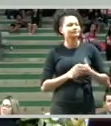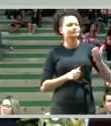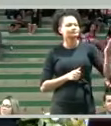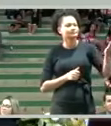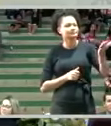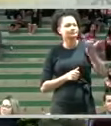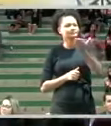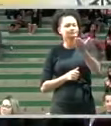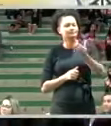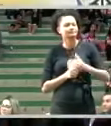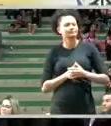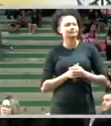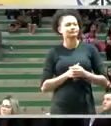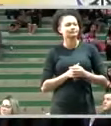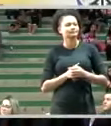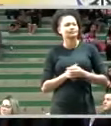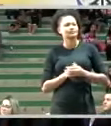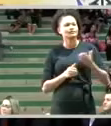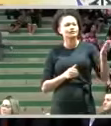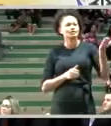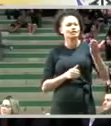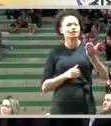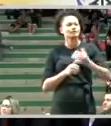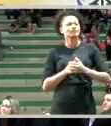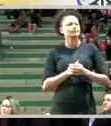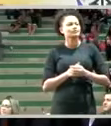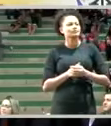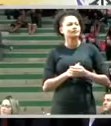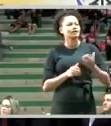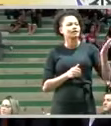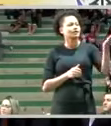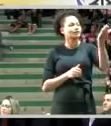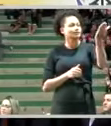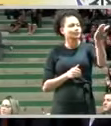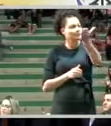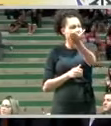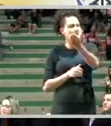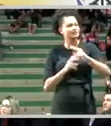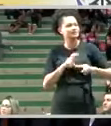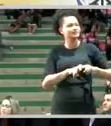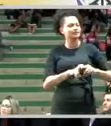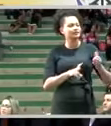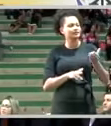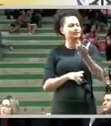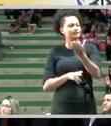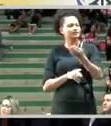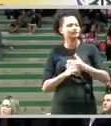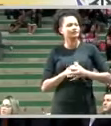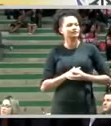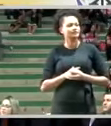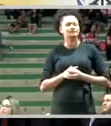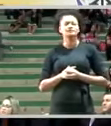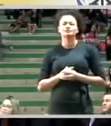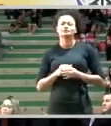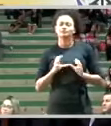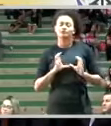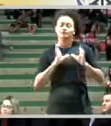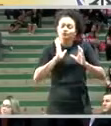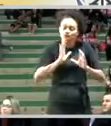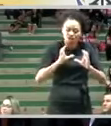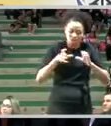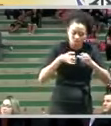Pega uma arca, põe no carro. E a Bíblia diz que Uzá e Aiô, filho de Abinadab, guiava o